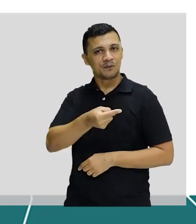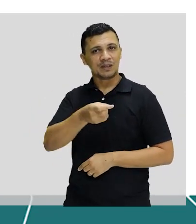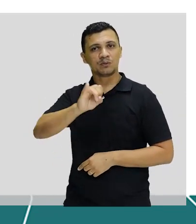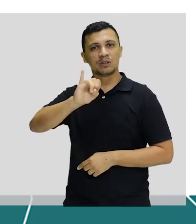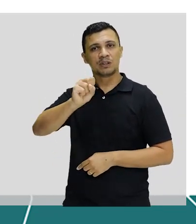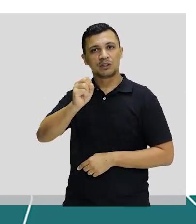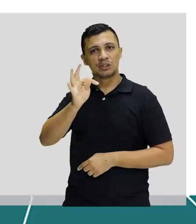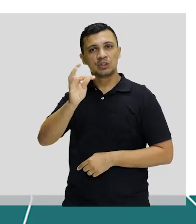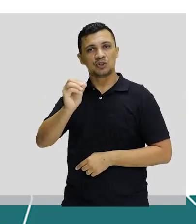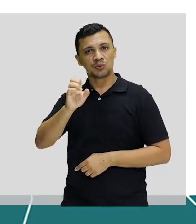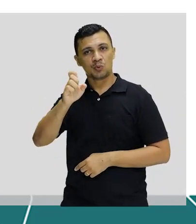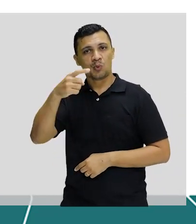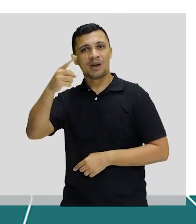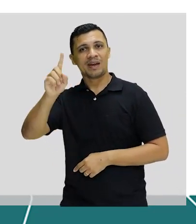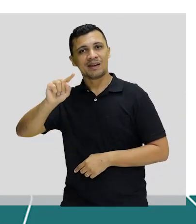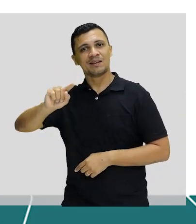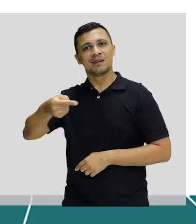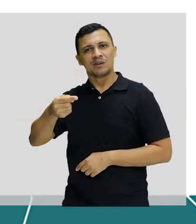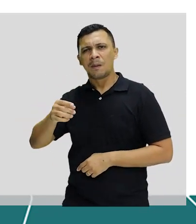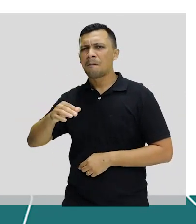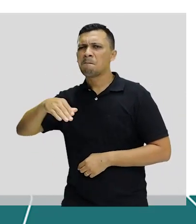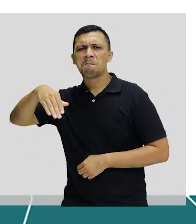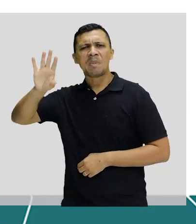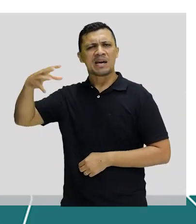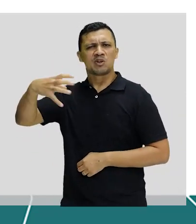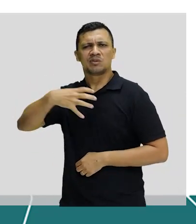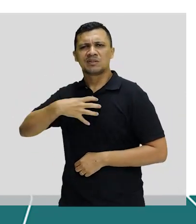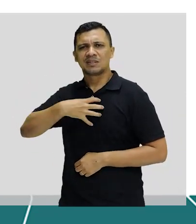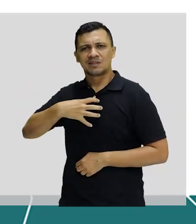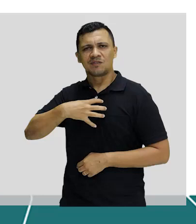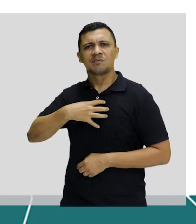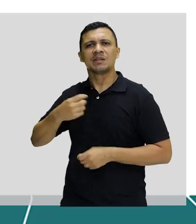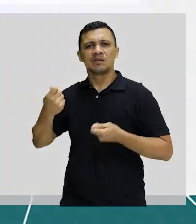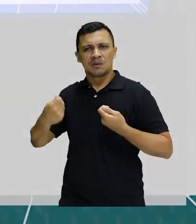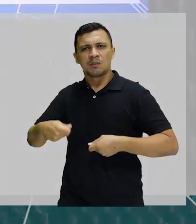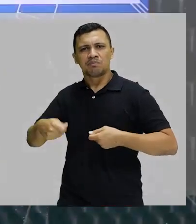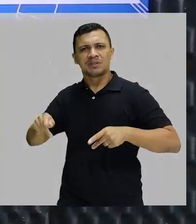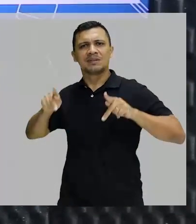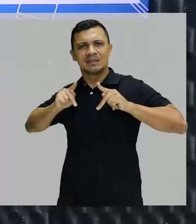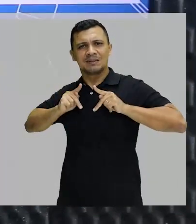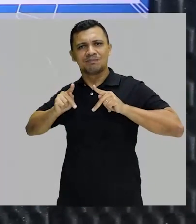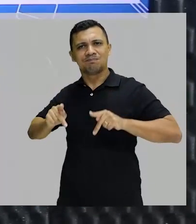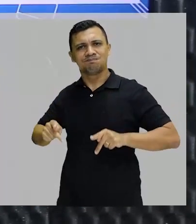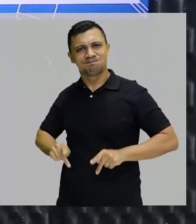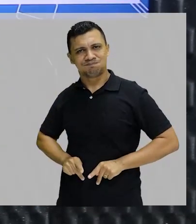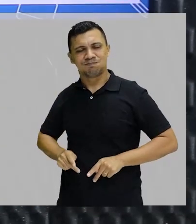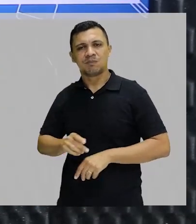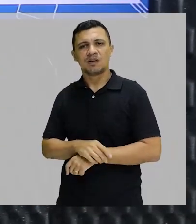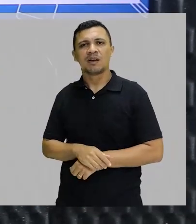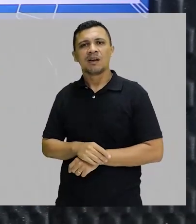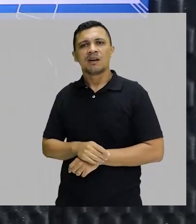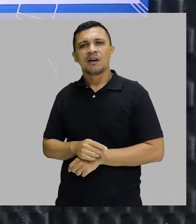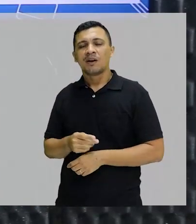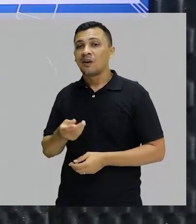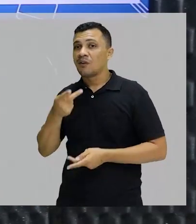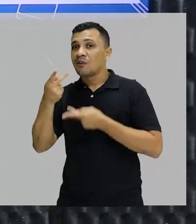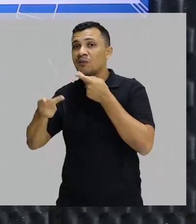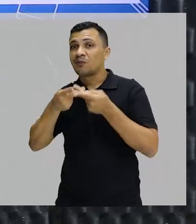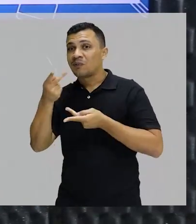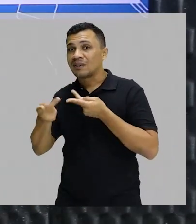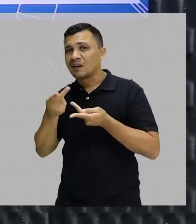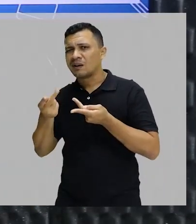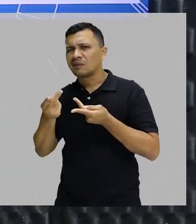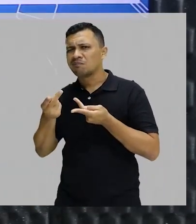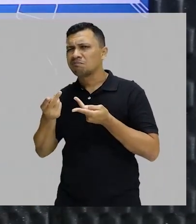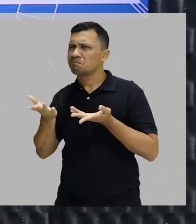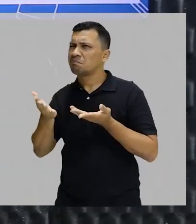dos sentimentos, deve reger nossas atitudes. Voltaremos a nos falar na quinta-feira, ou melhor, na sexta. Não é mesmo? Quando a gente